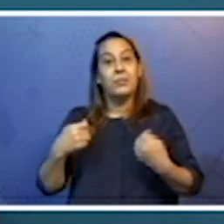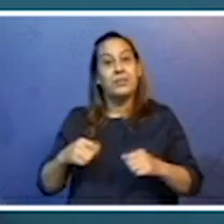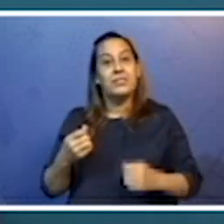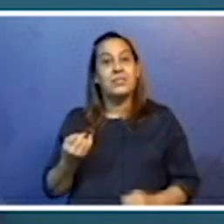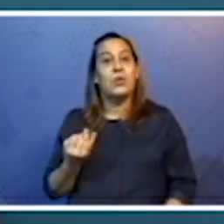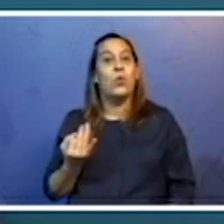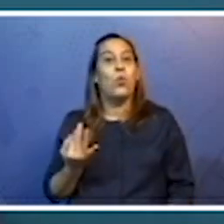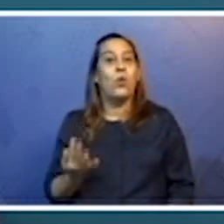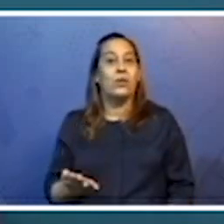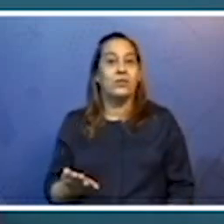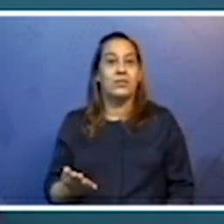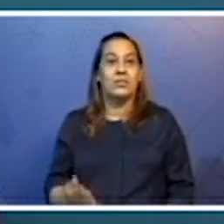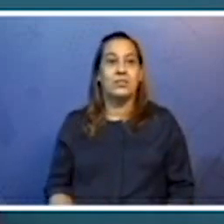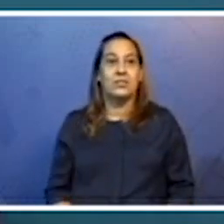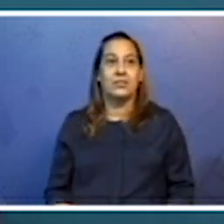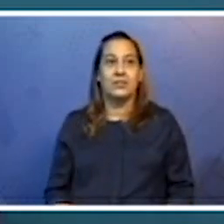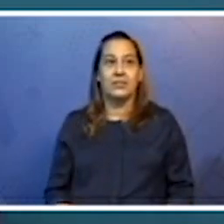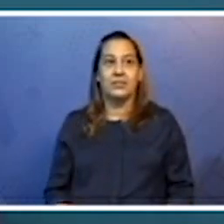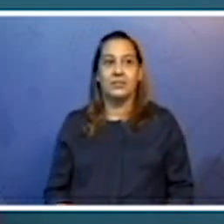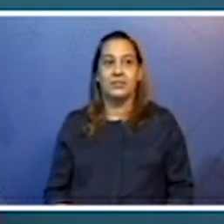quantas?